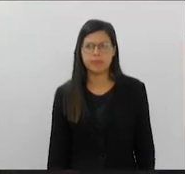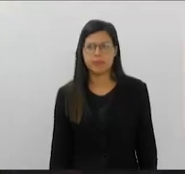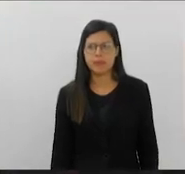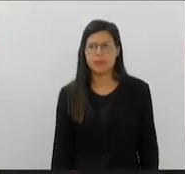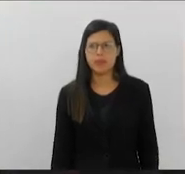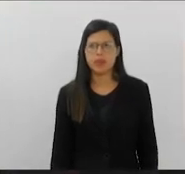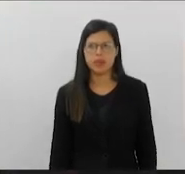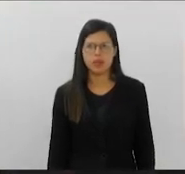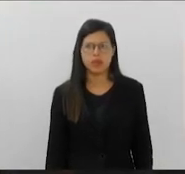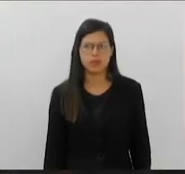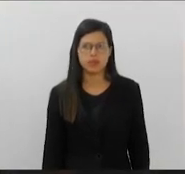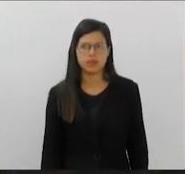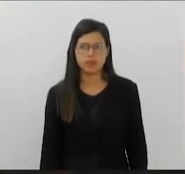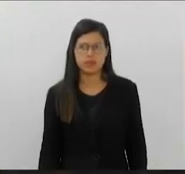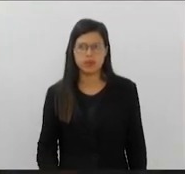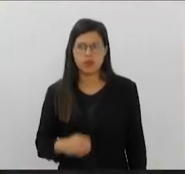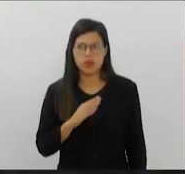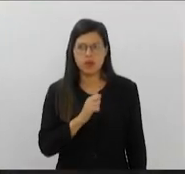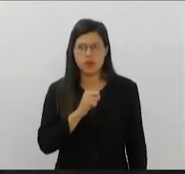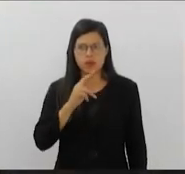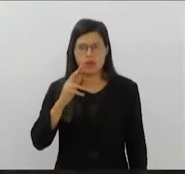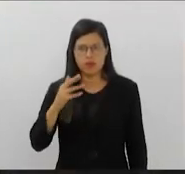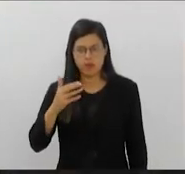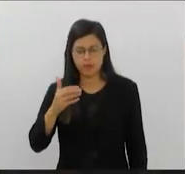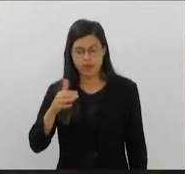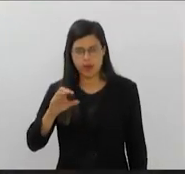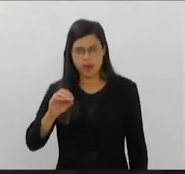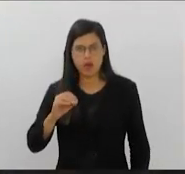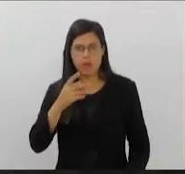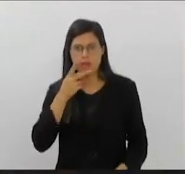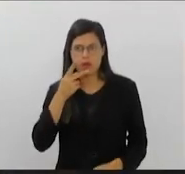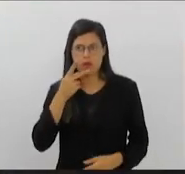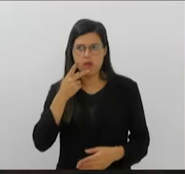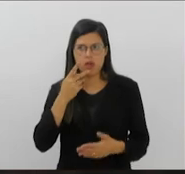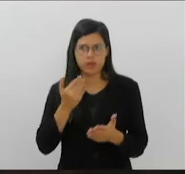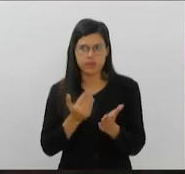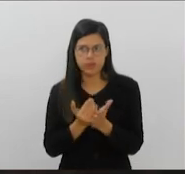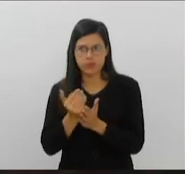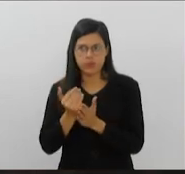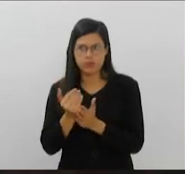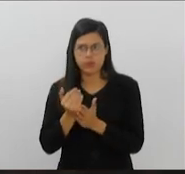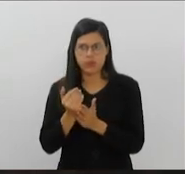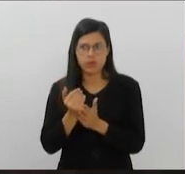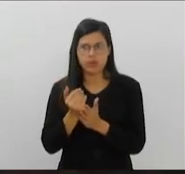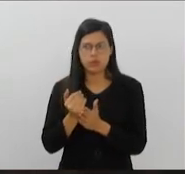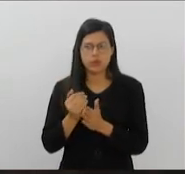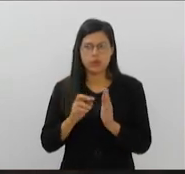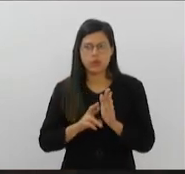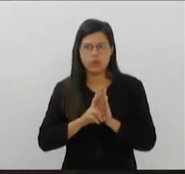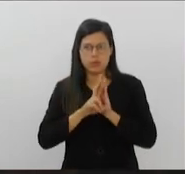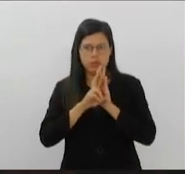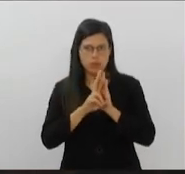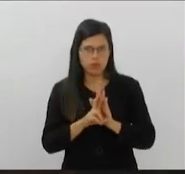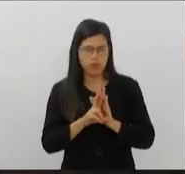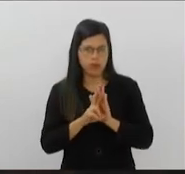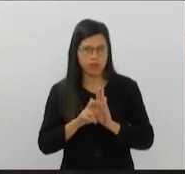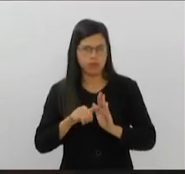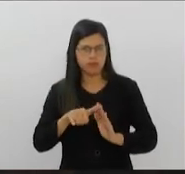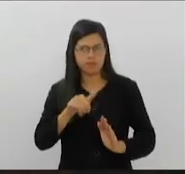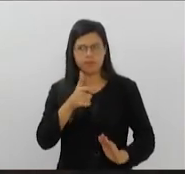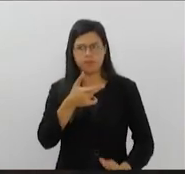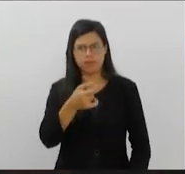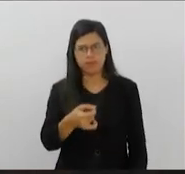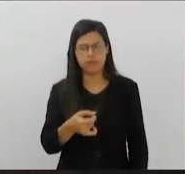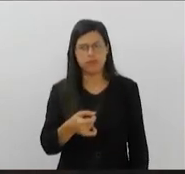eu ia deixar o Barão para falar primeiro, agora, no início, como representante do Y20, que ele